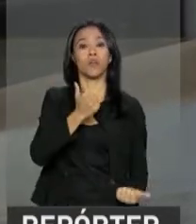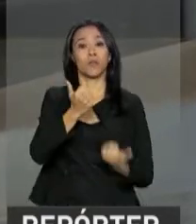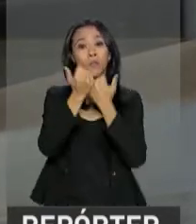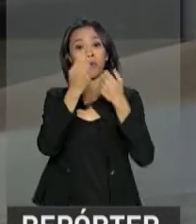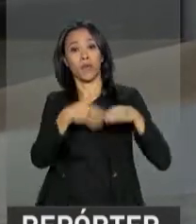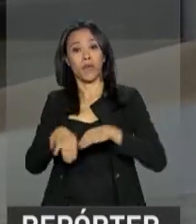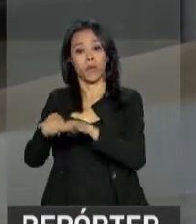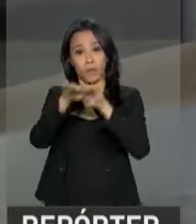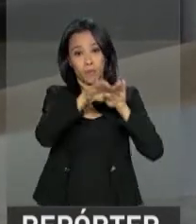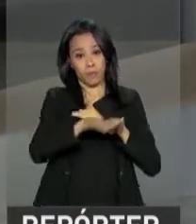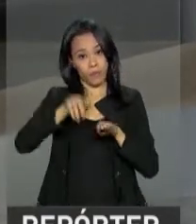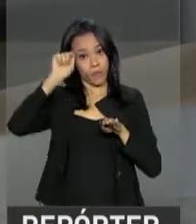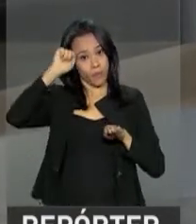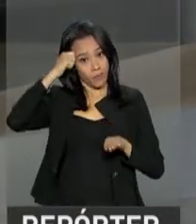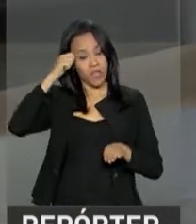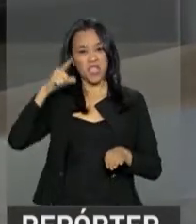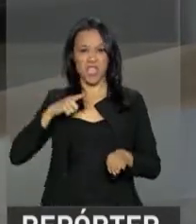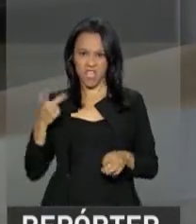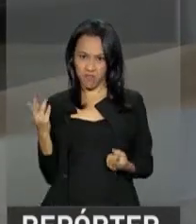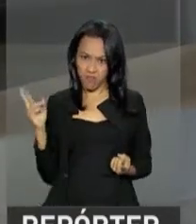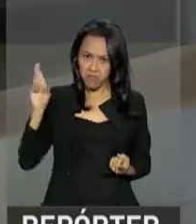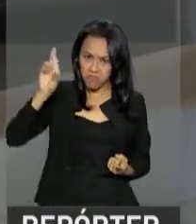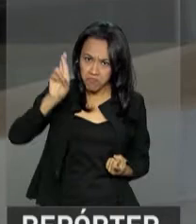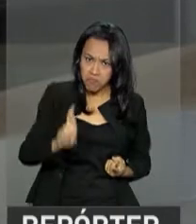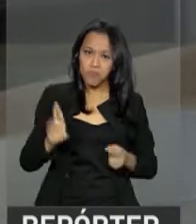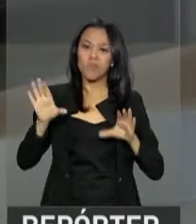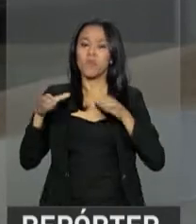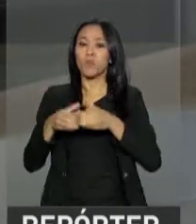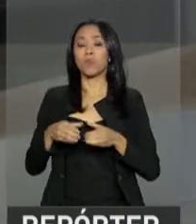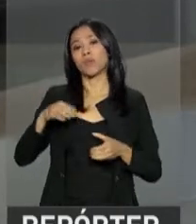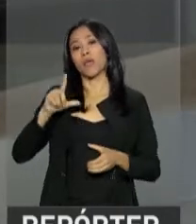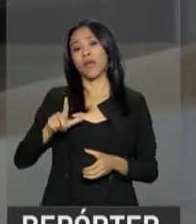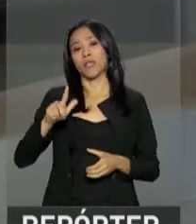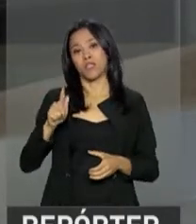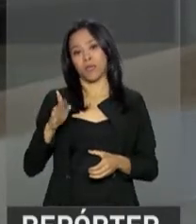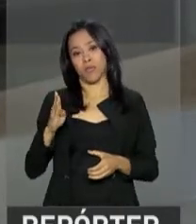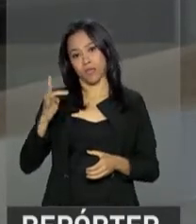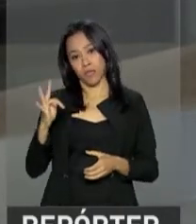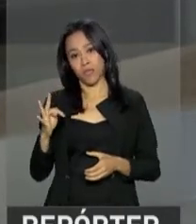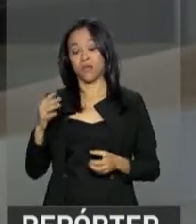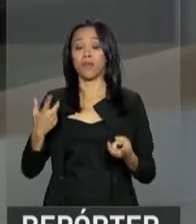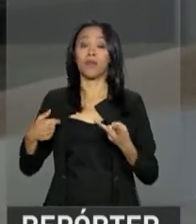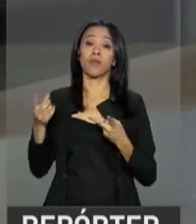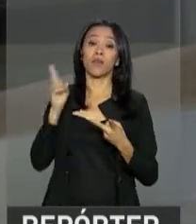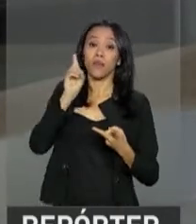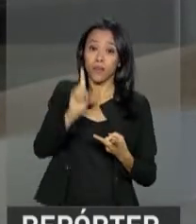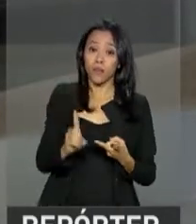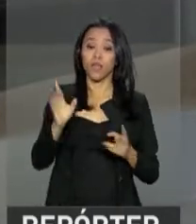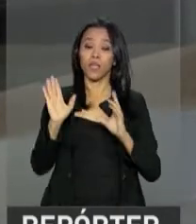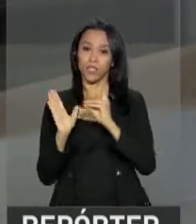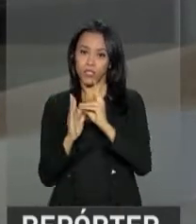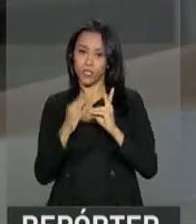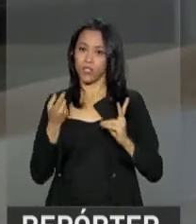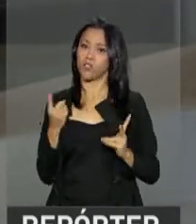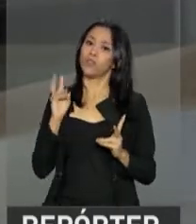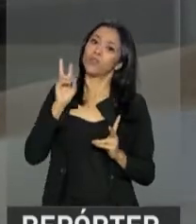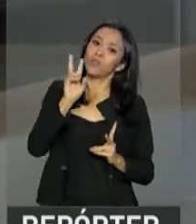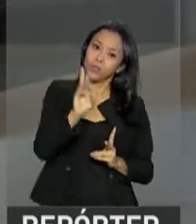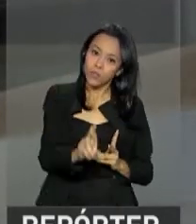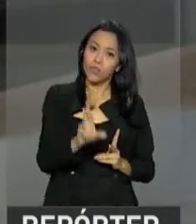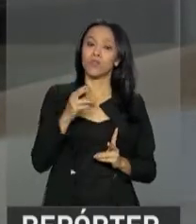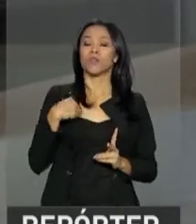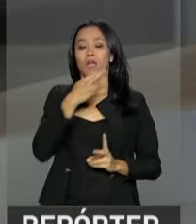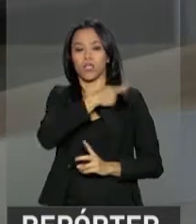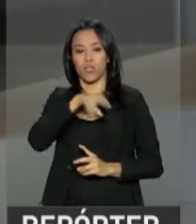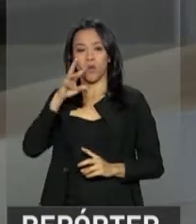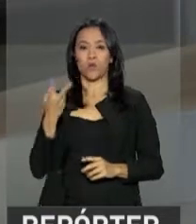evento teve forte representação da comunidade lgbt dos indígenas dos religiosos de pessoas com